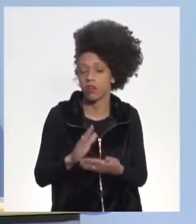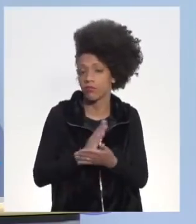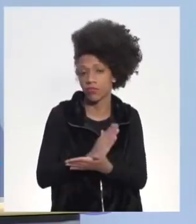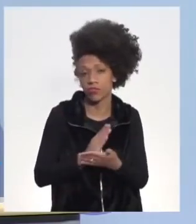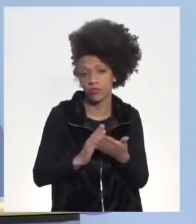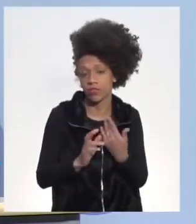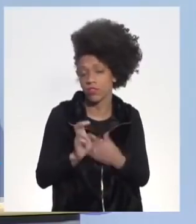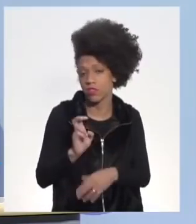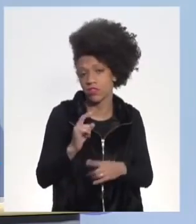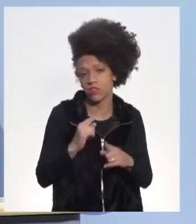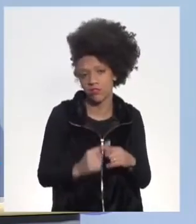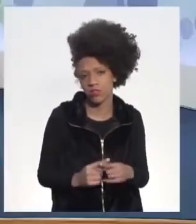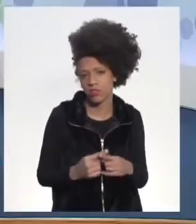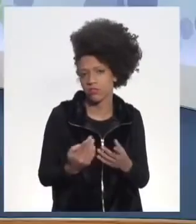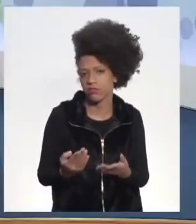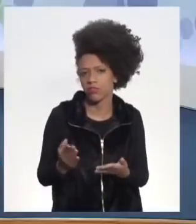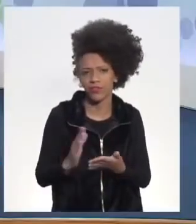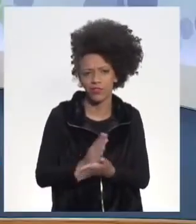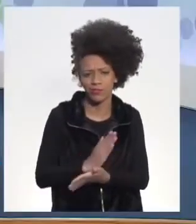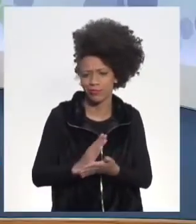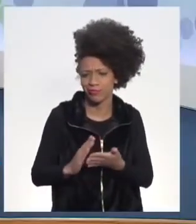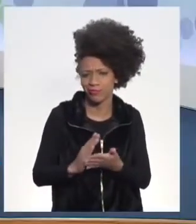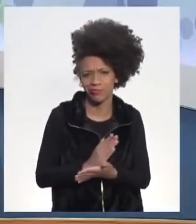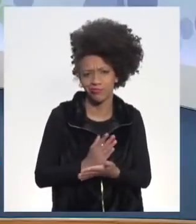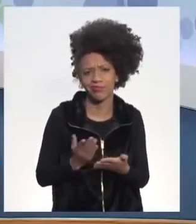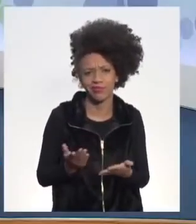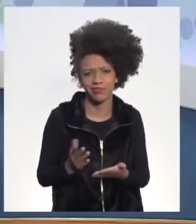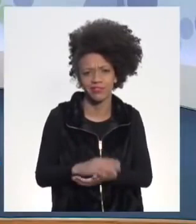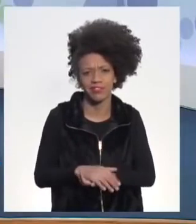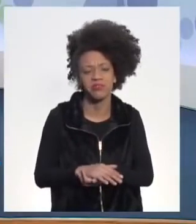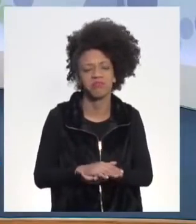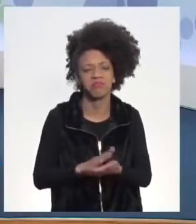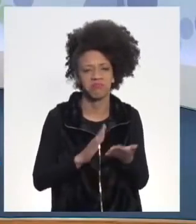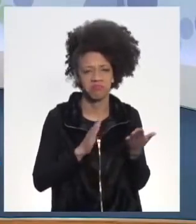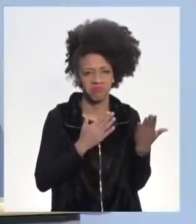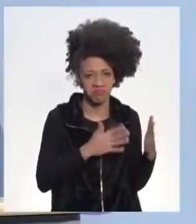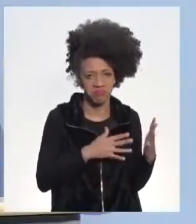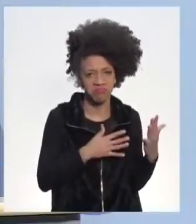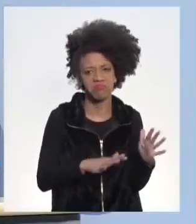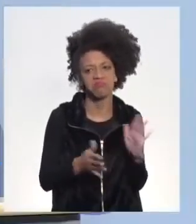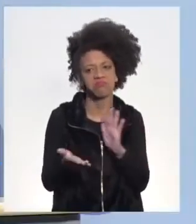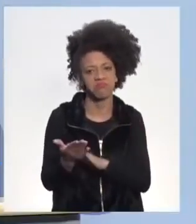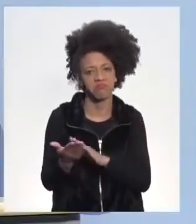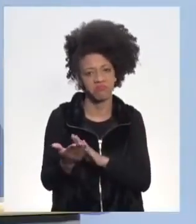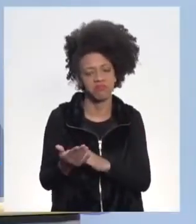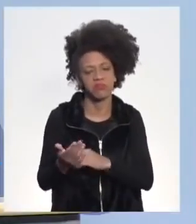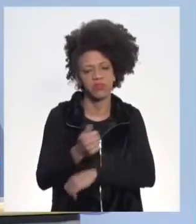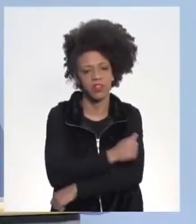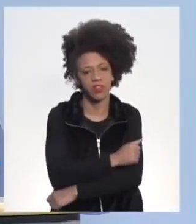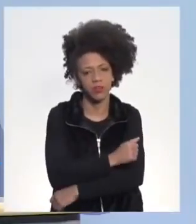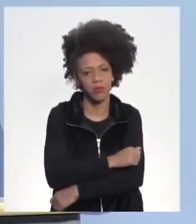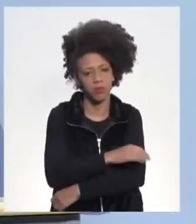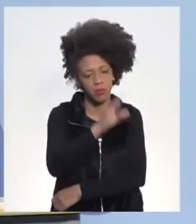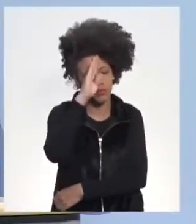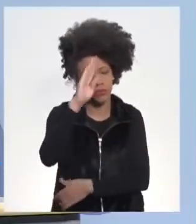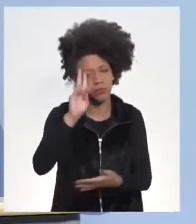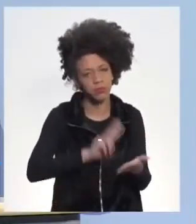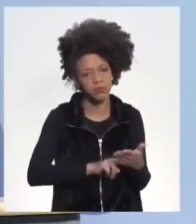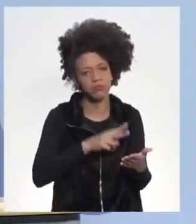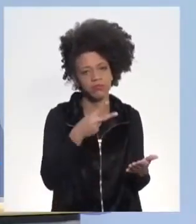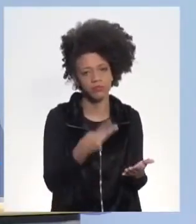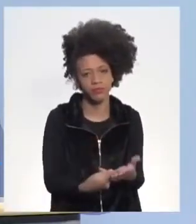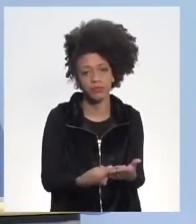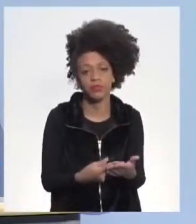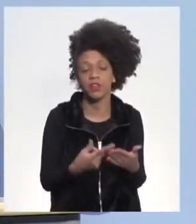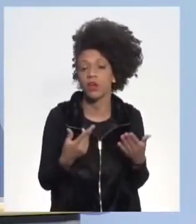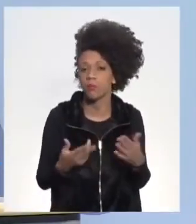vezes. Meu, ficou muito dividido aqui. Olha, gostaria de parabenizar todos os alunos, principalmente pela interpretação. Exato. Mas